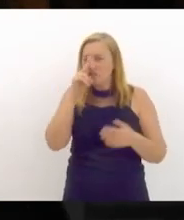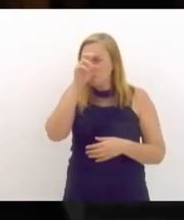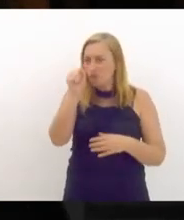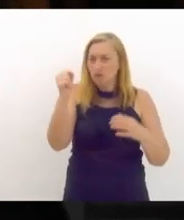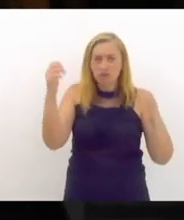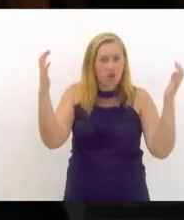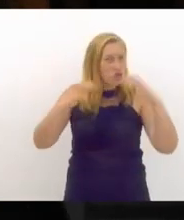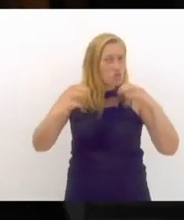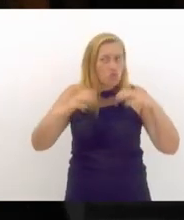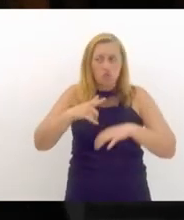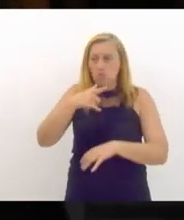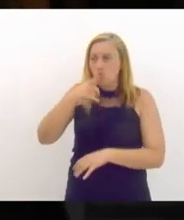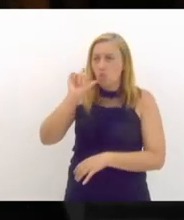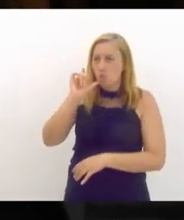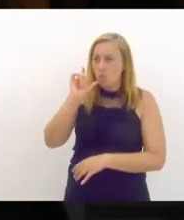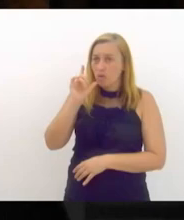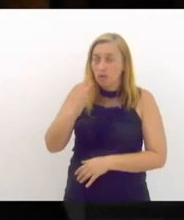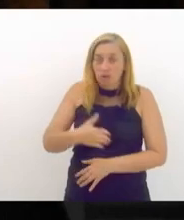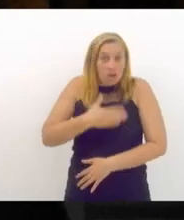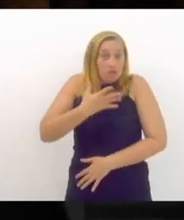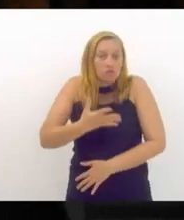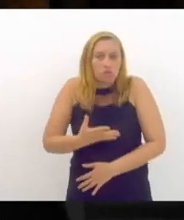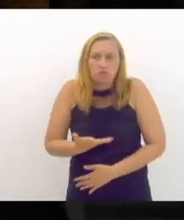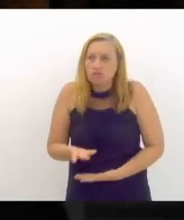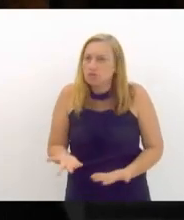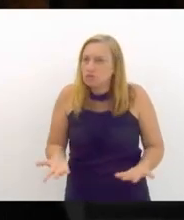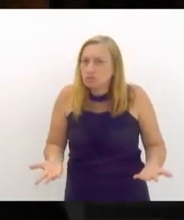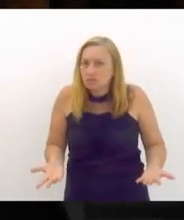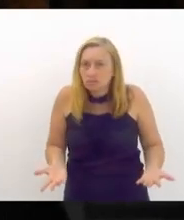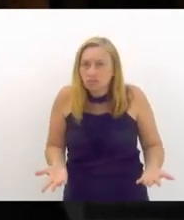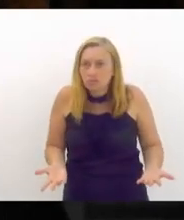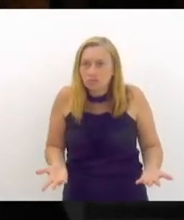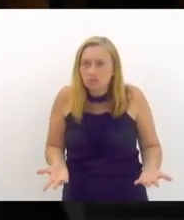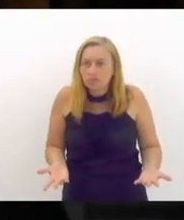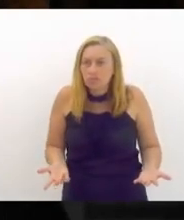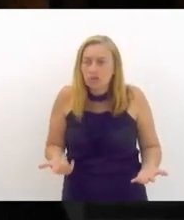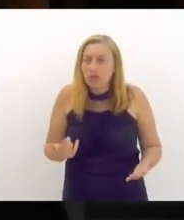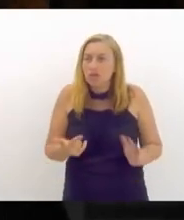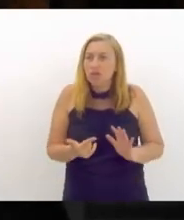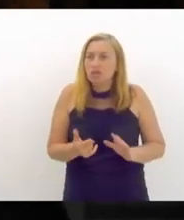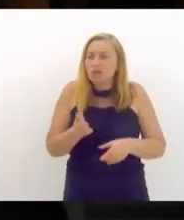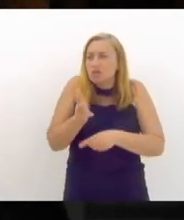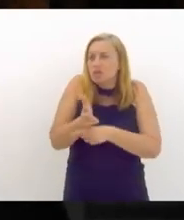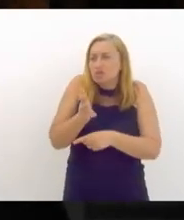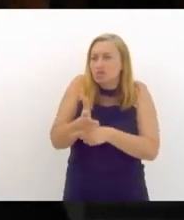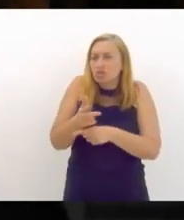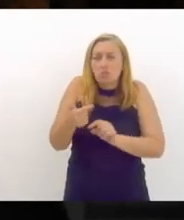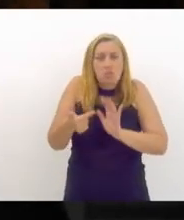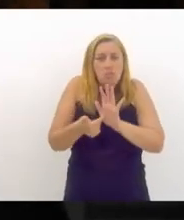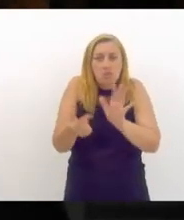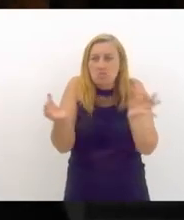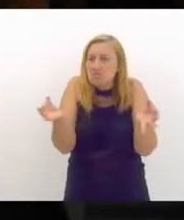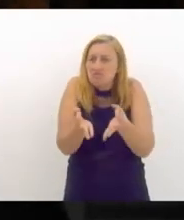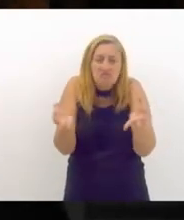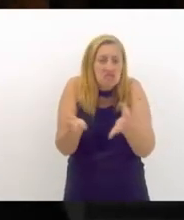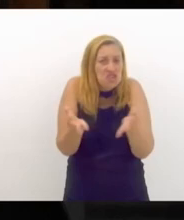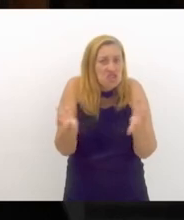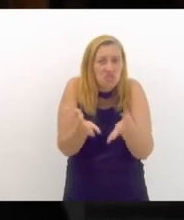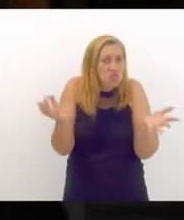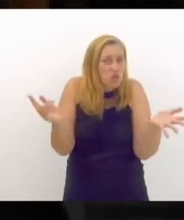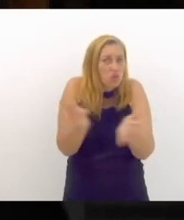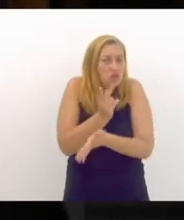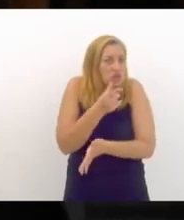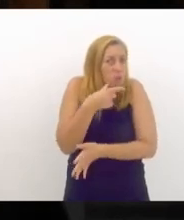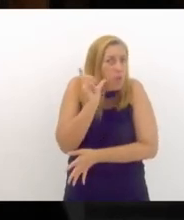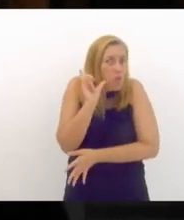ontem, espanta a gente. E esse vídeo traz perfeitamente o que